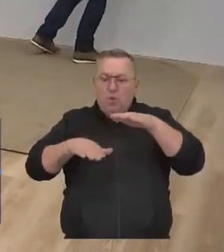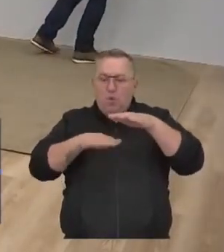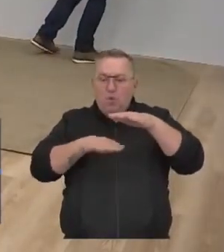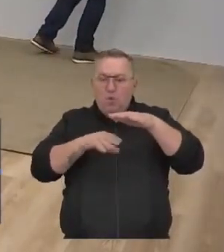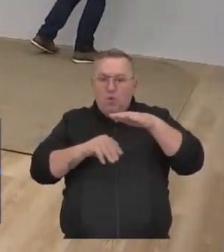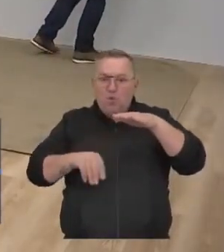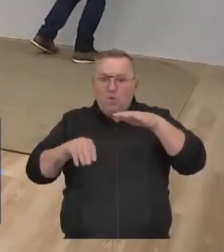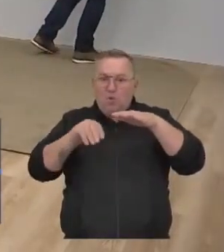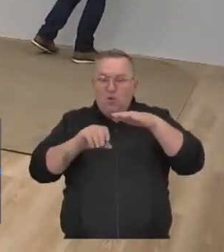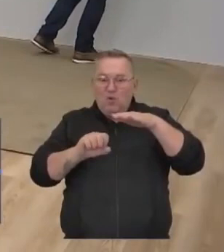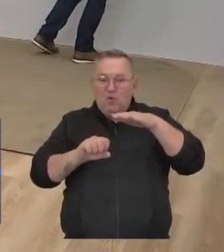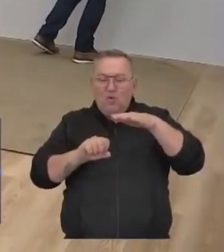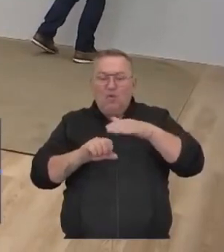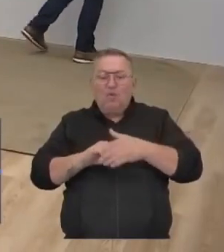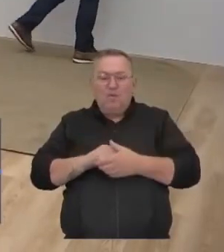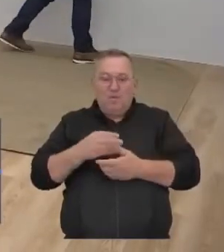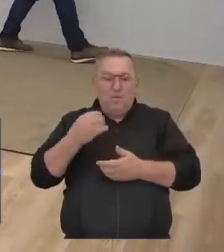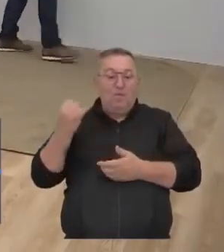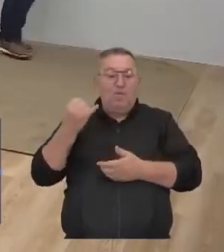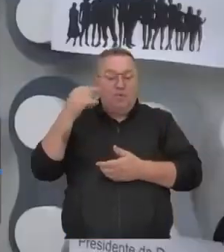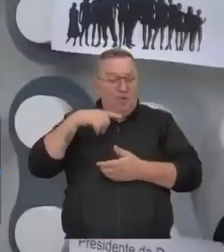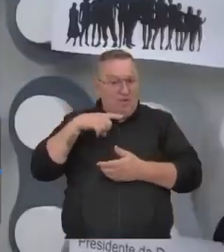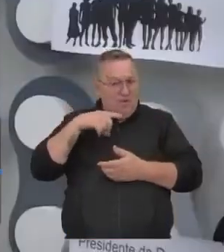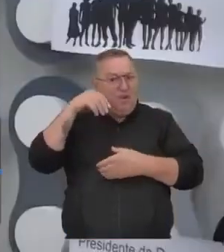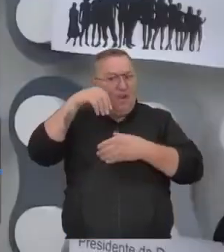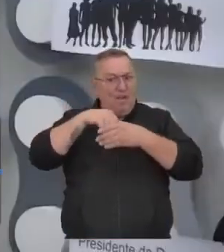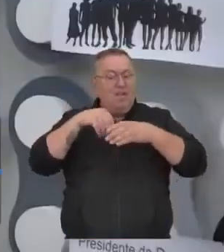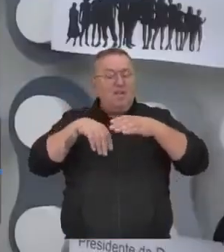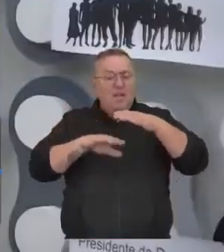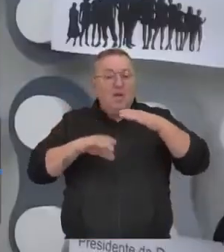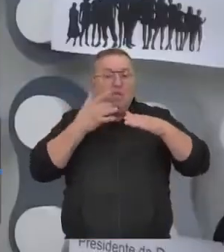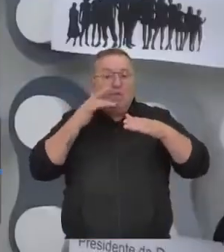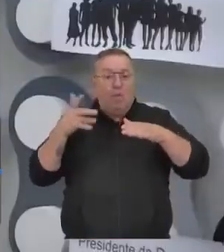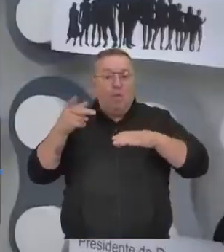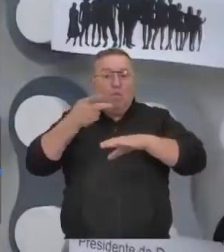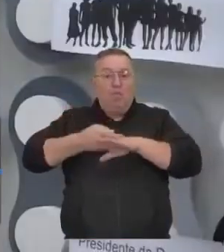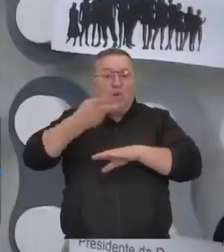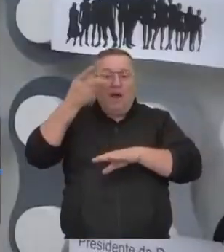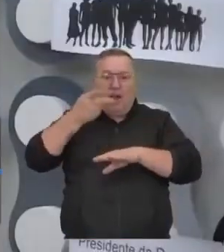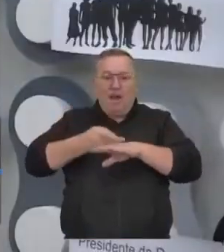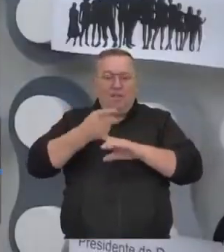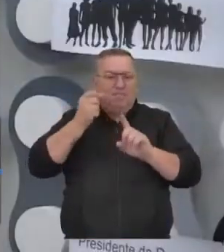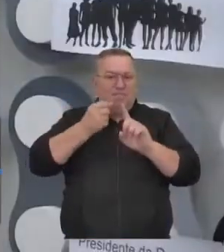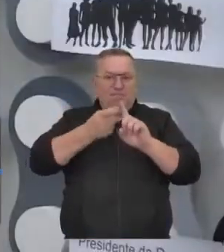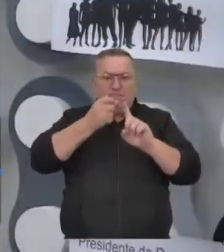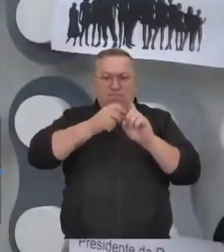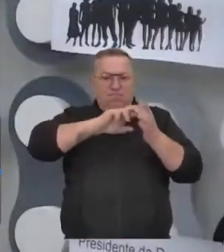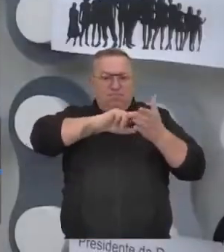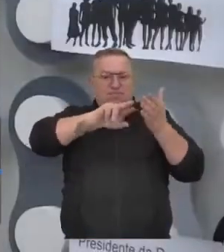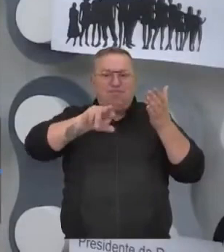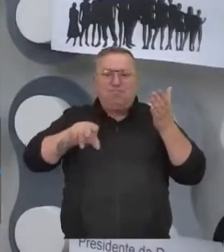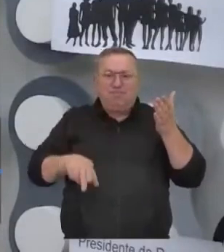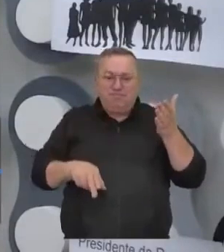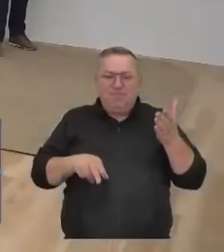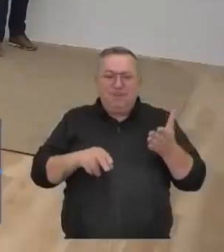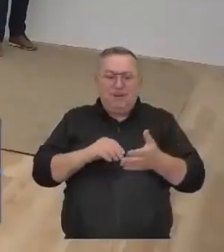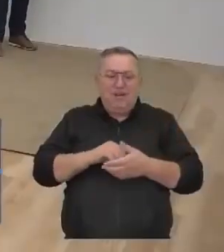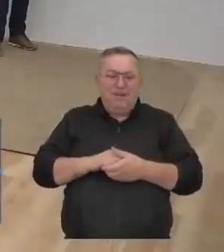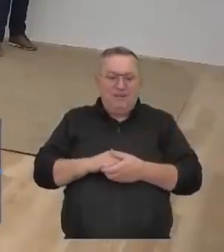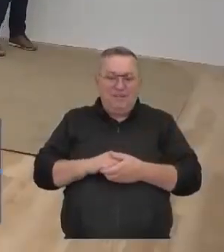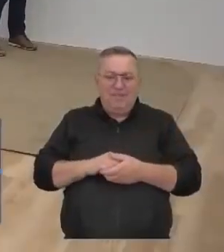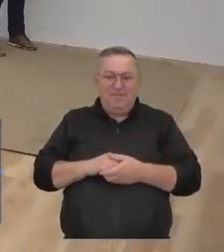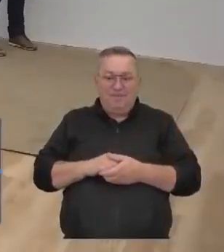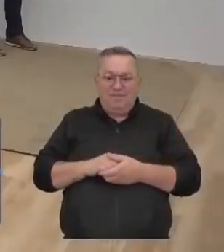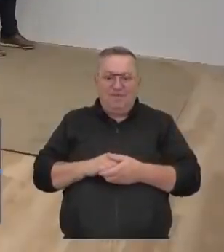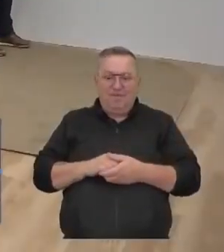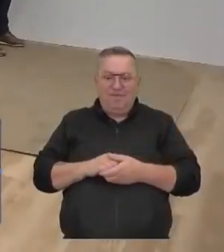no subsolo. Gente, é muito importante o que tem no subsolo. Lá tem ouro, prata, cobre, é onde está toda a nossa riqueza, né? Os minérios, né? Os